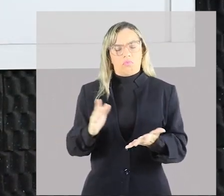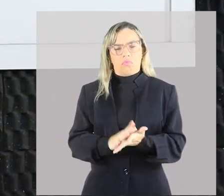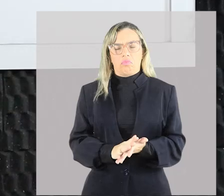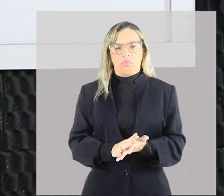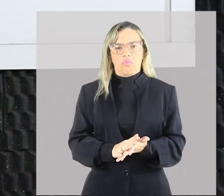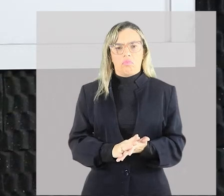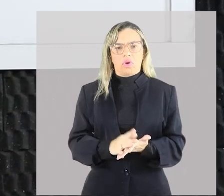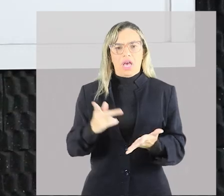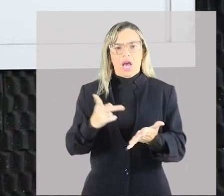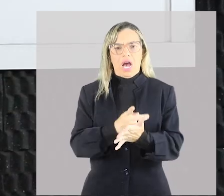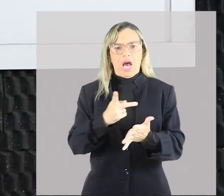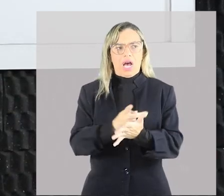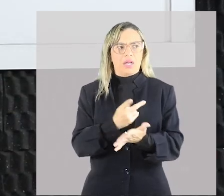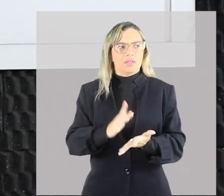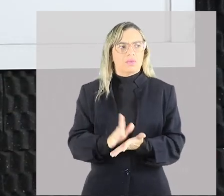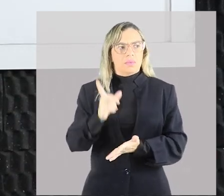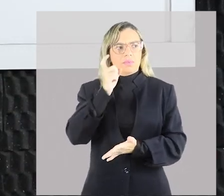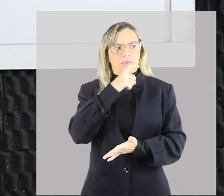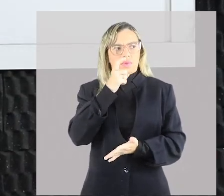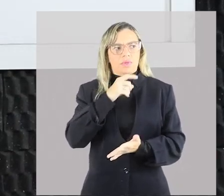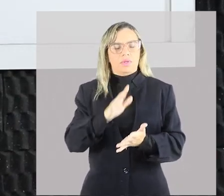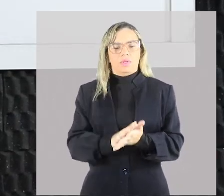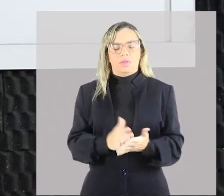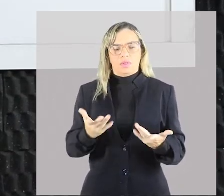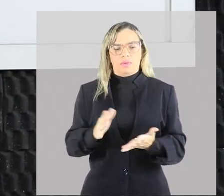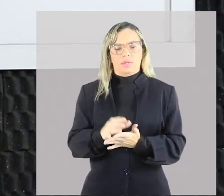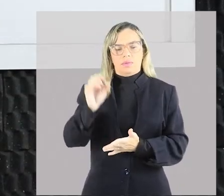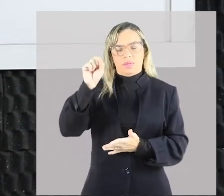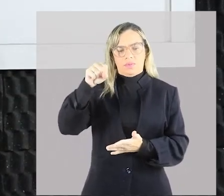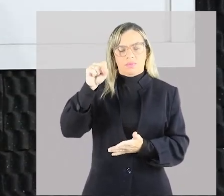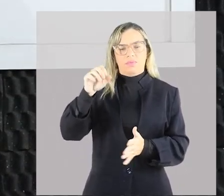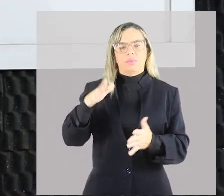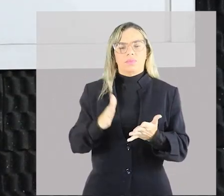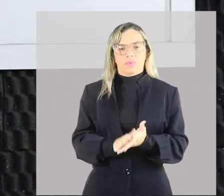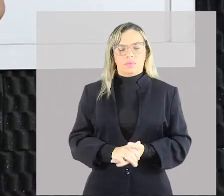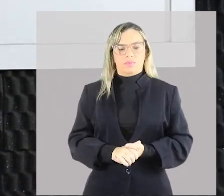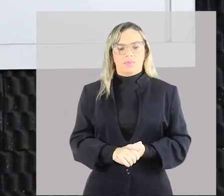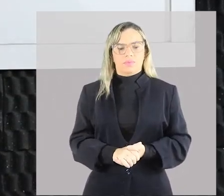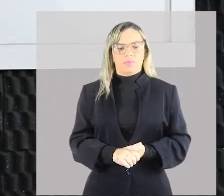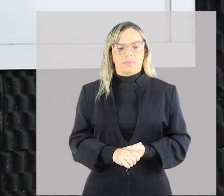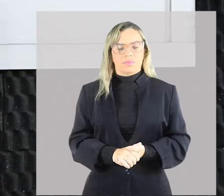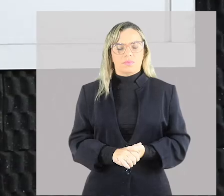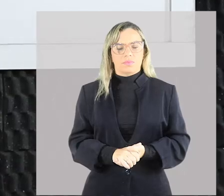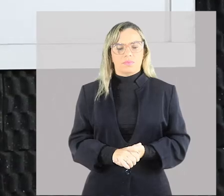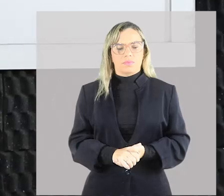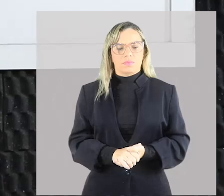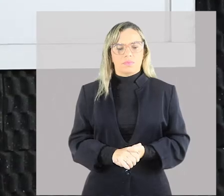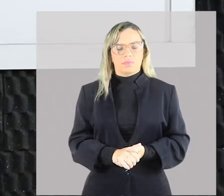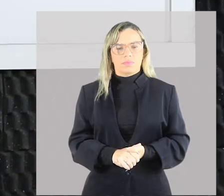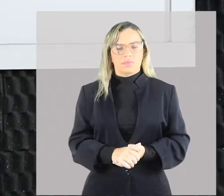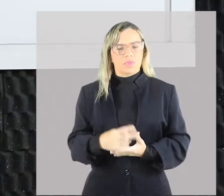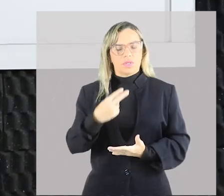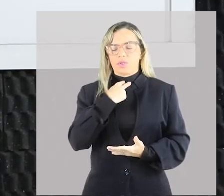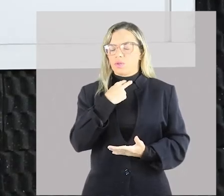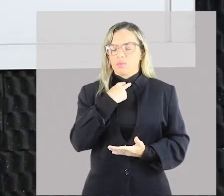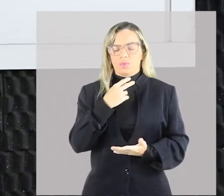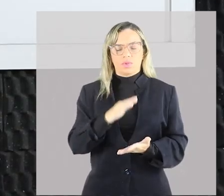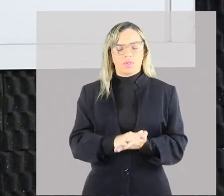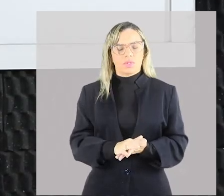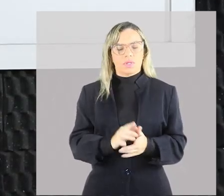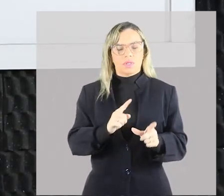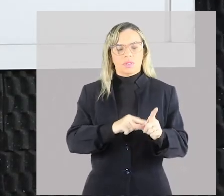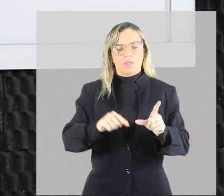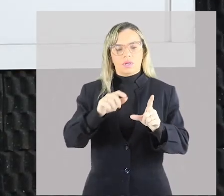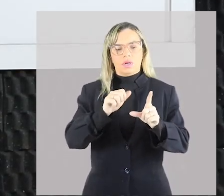O 2, ele pertence sim a A. Ele é um elemento de A. Então não pode ser a letra A. Letra